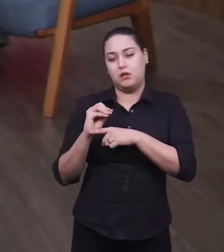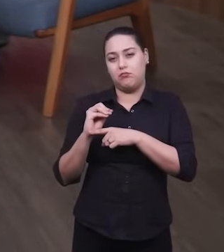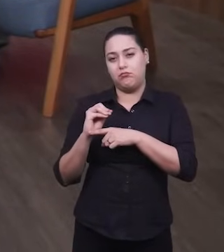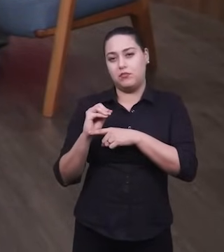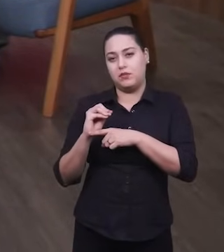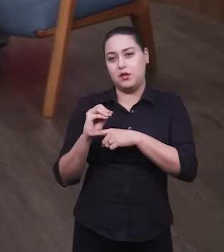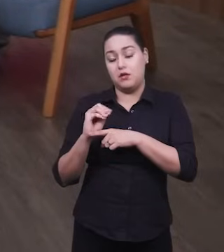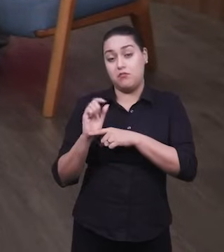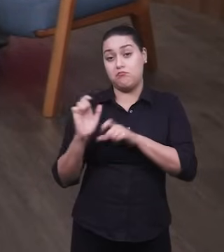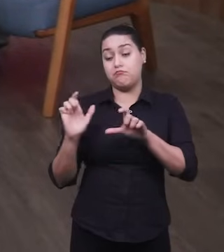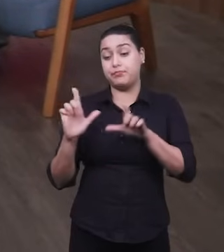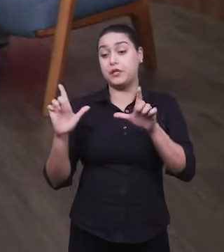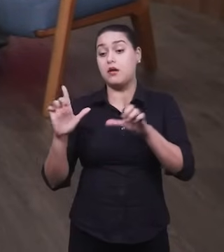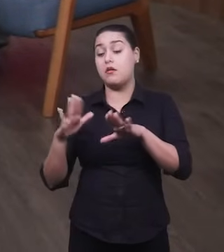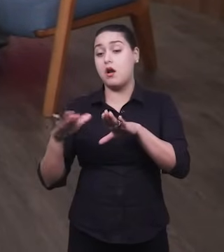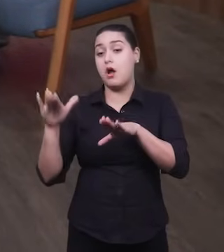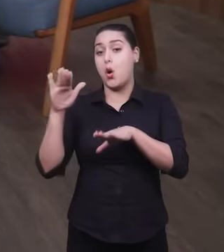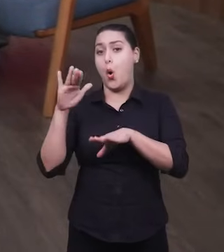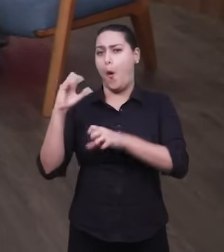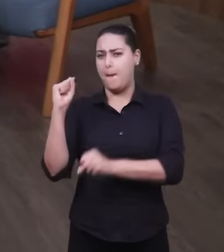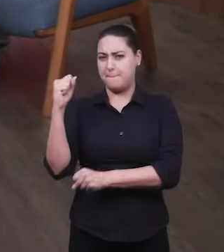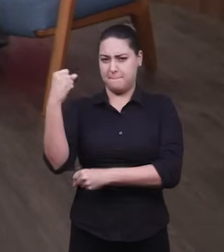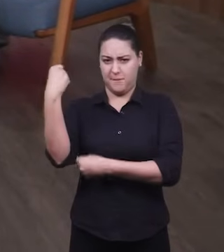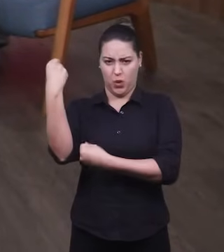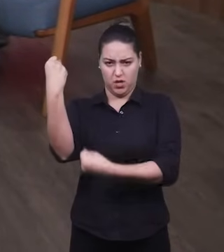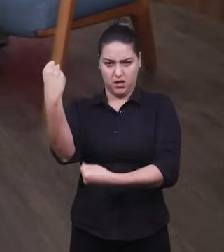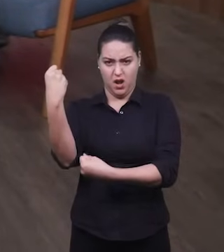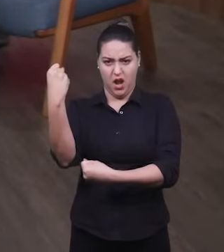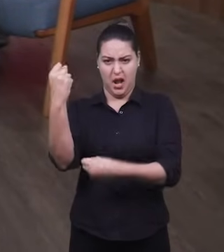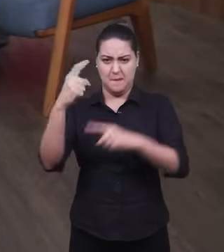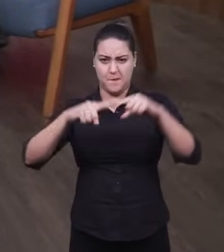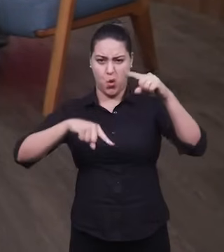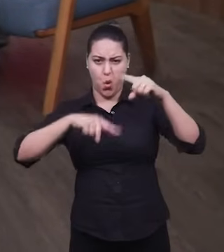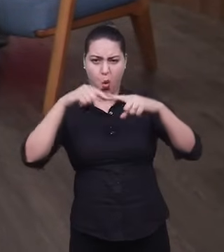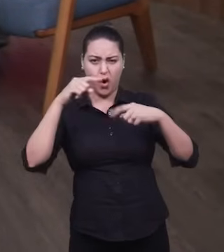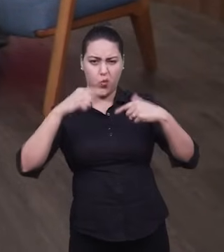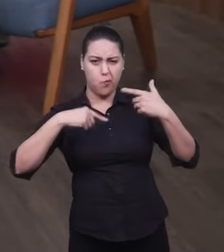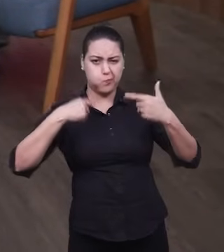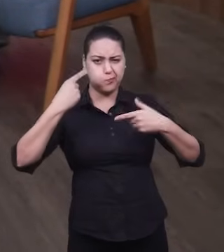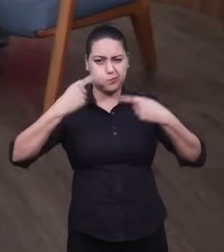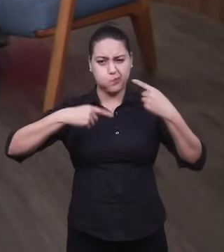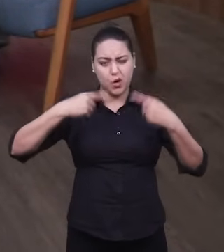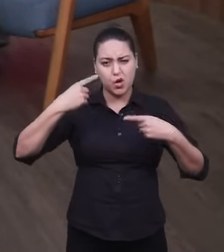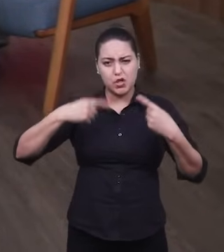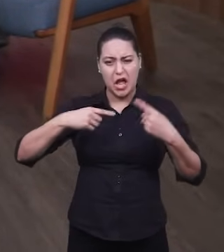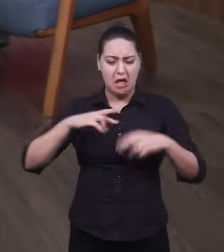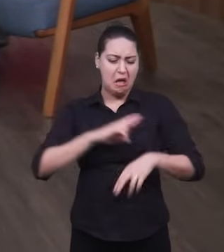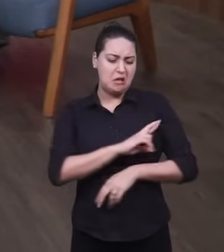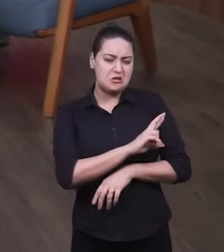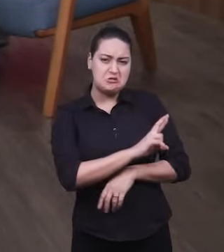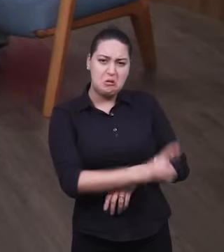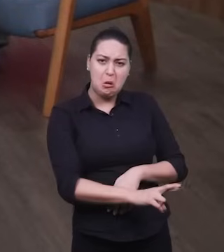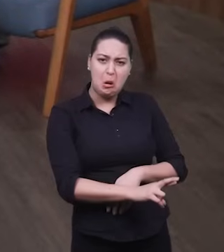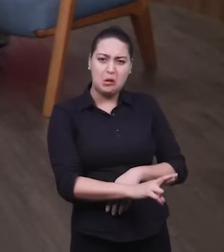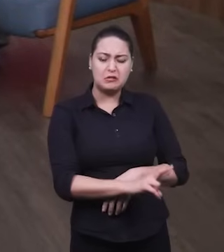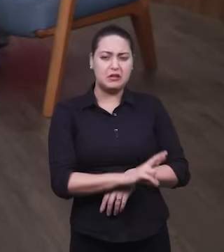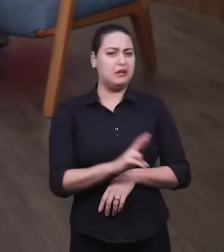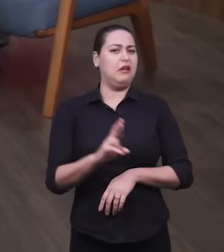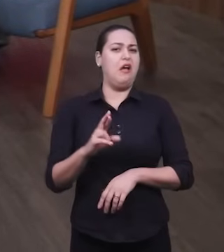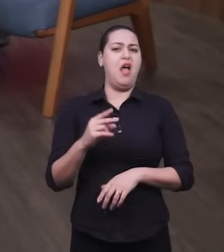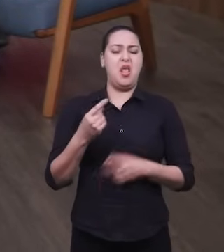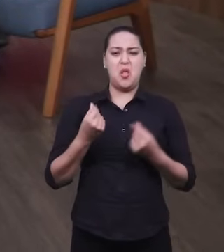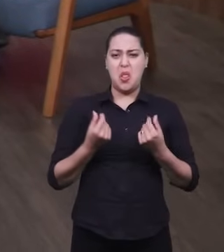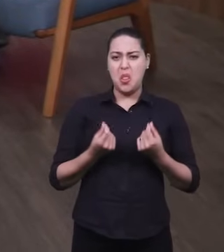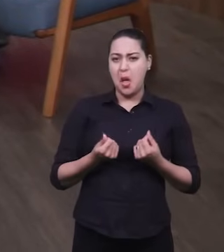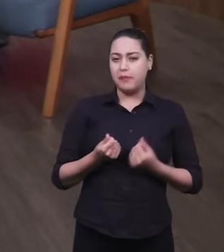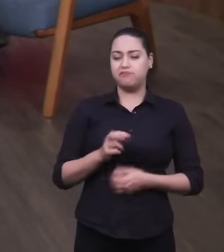que destaca a igreja não é o poder político, não é o poder religioso, não é o